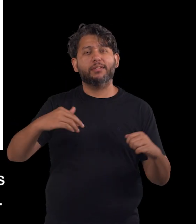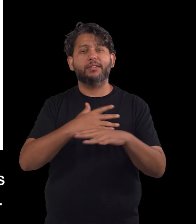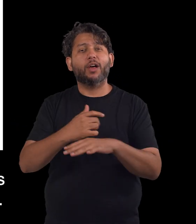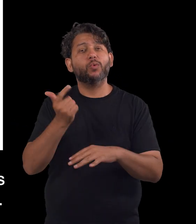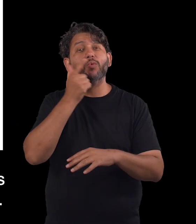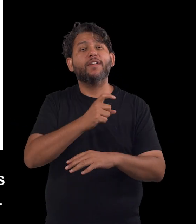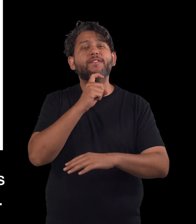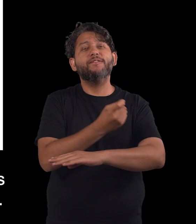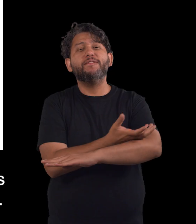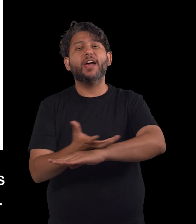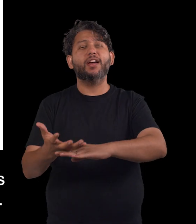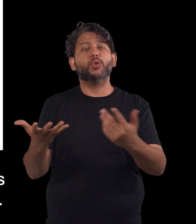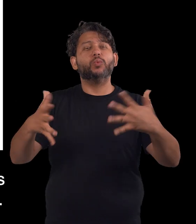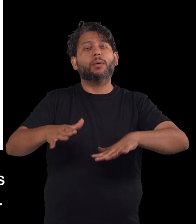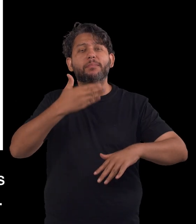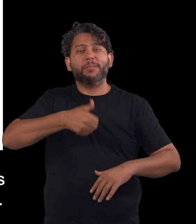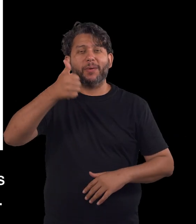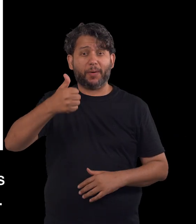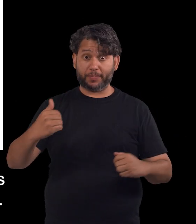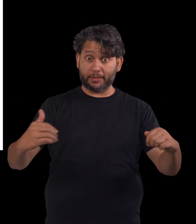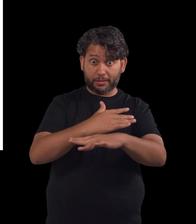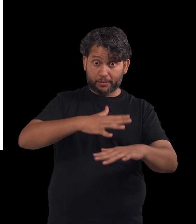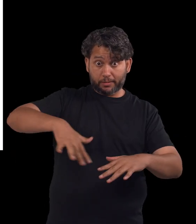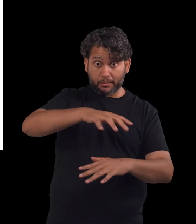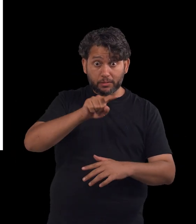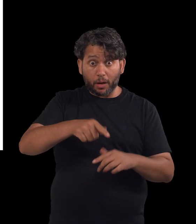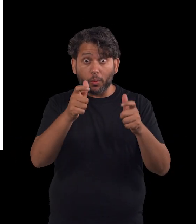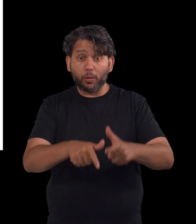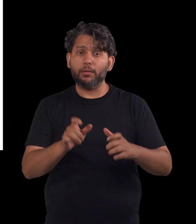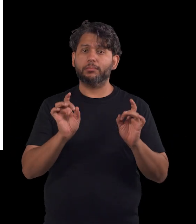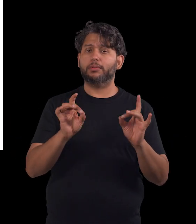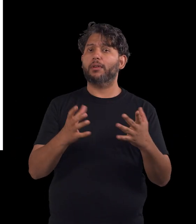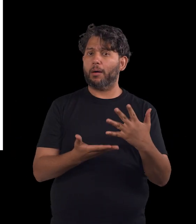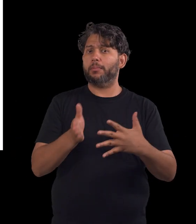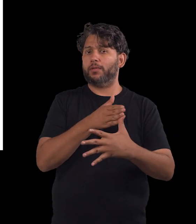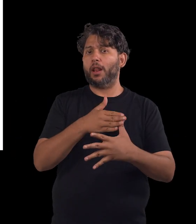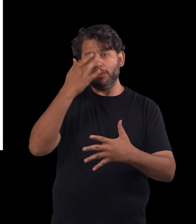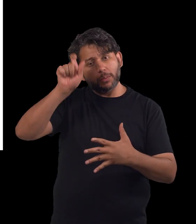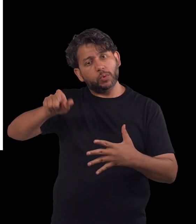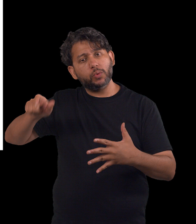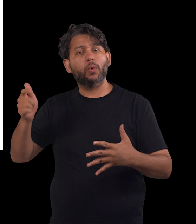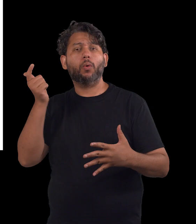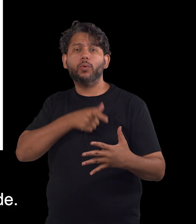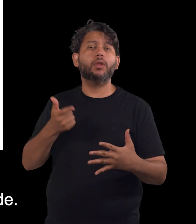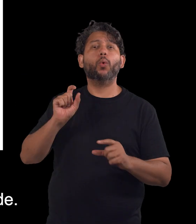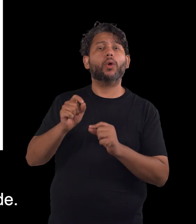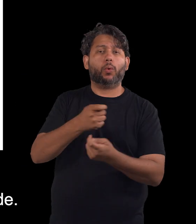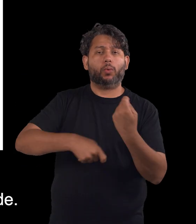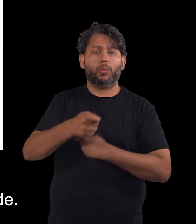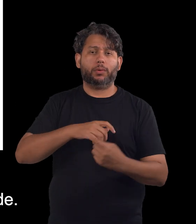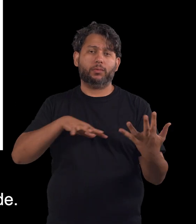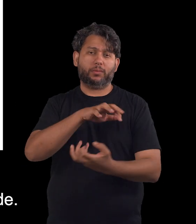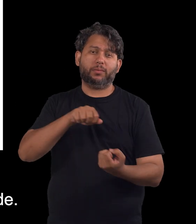pensam soluções para cidades mais verdes e inclusivas. As cidades, por sua vez, são espaços privilegiados para